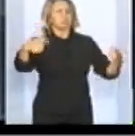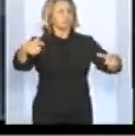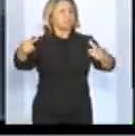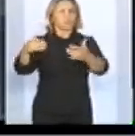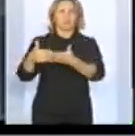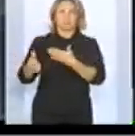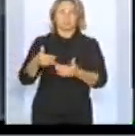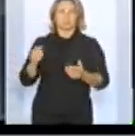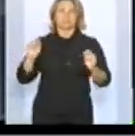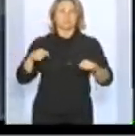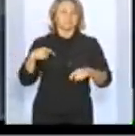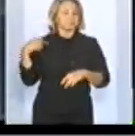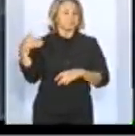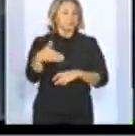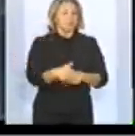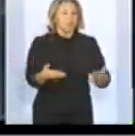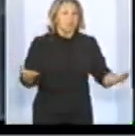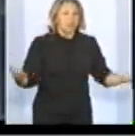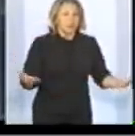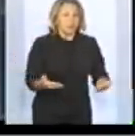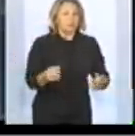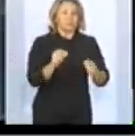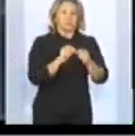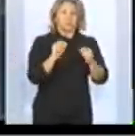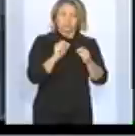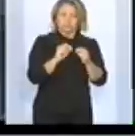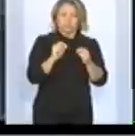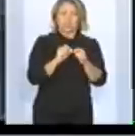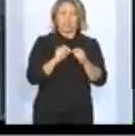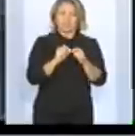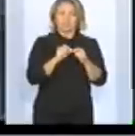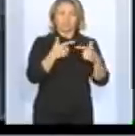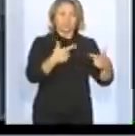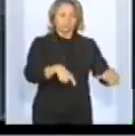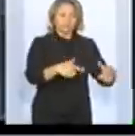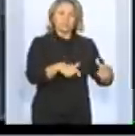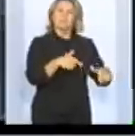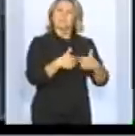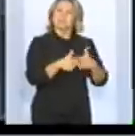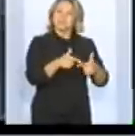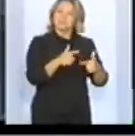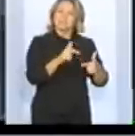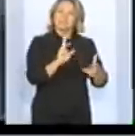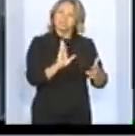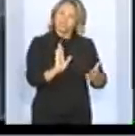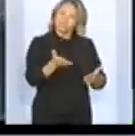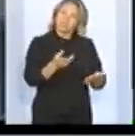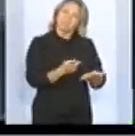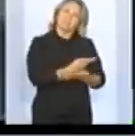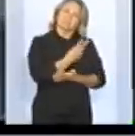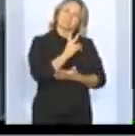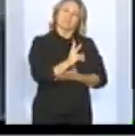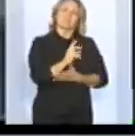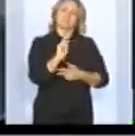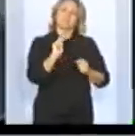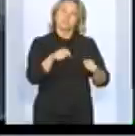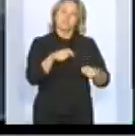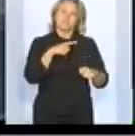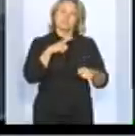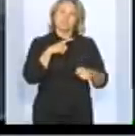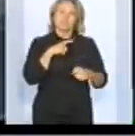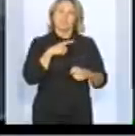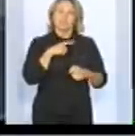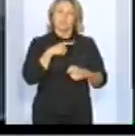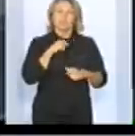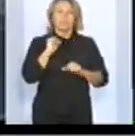entrar no local onde hoje faz com que esse player que já está estabelecido consiga de alguma maneira ter uma